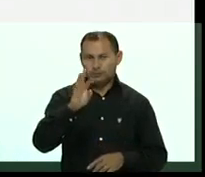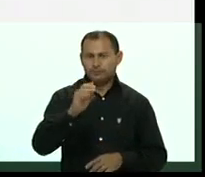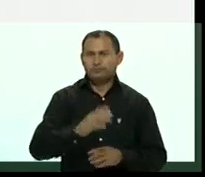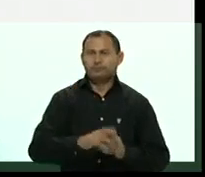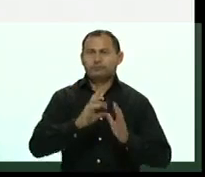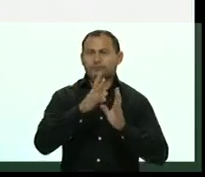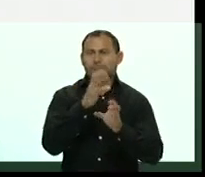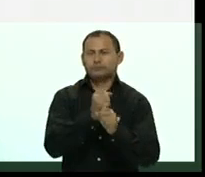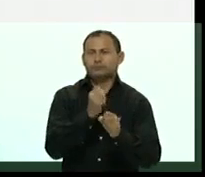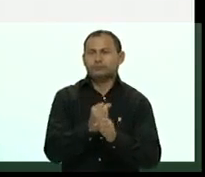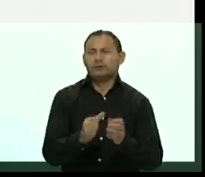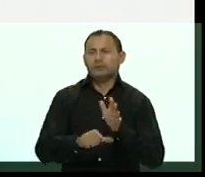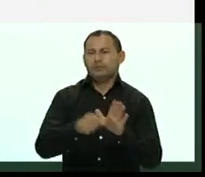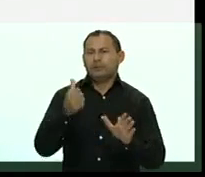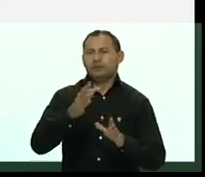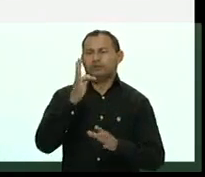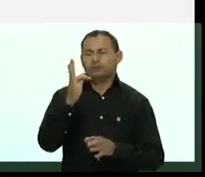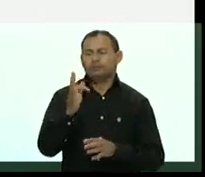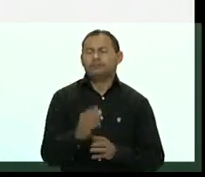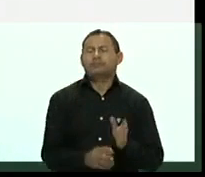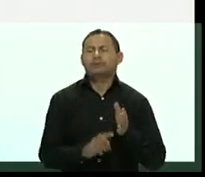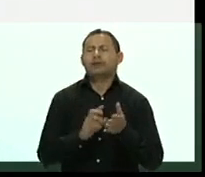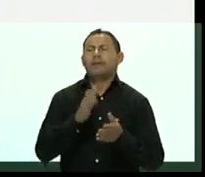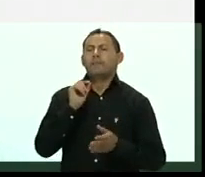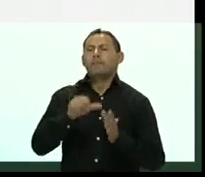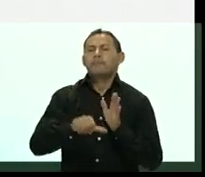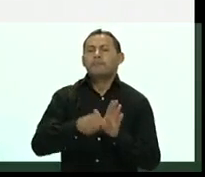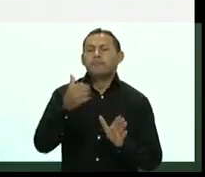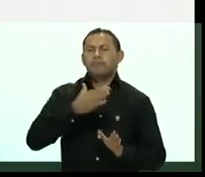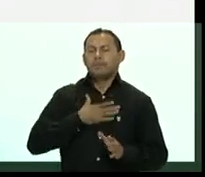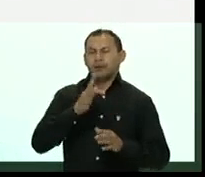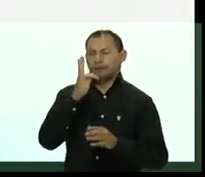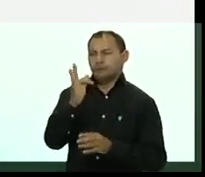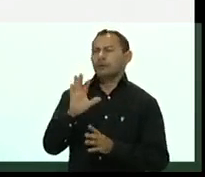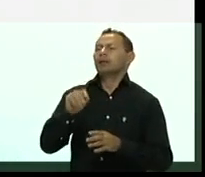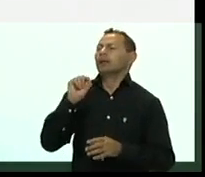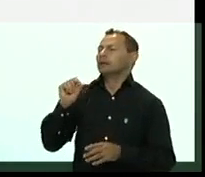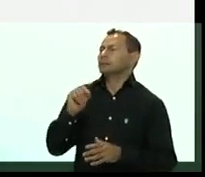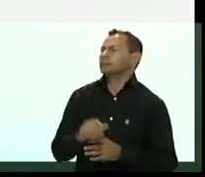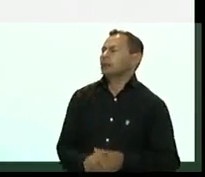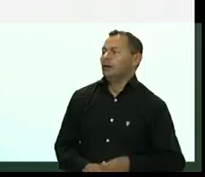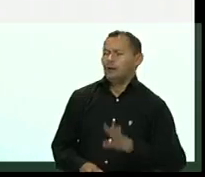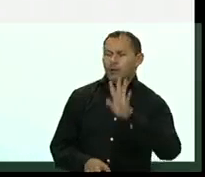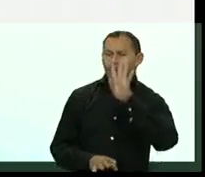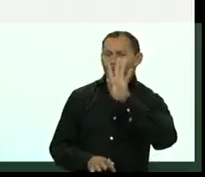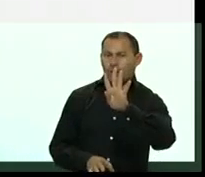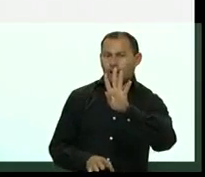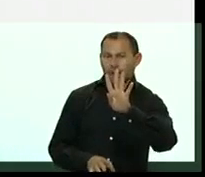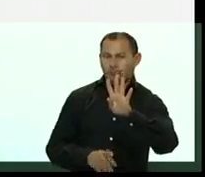a derivada da primeira função. Quem é a minha primeira função?